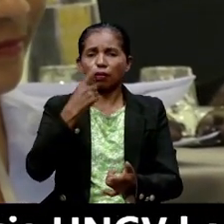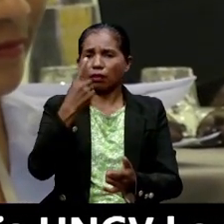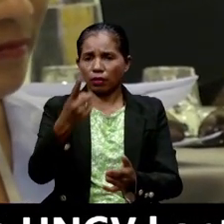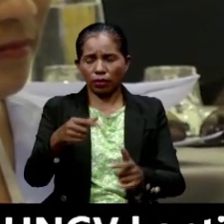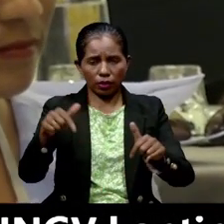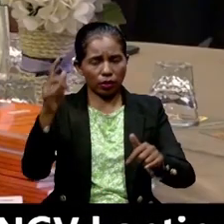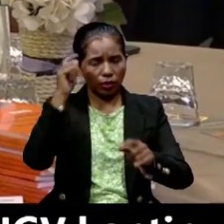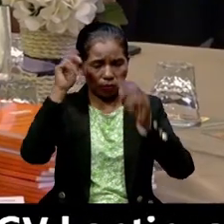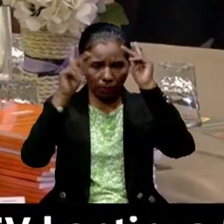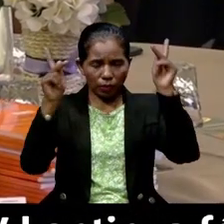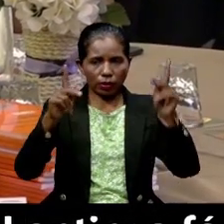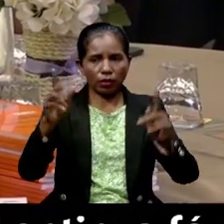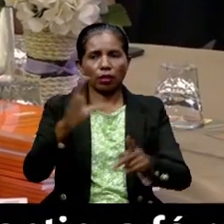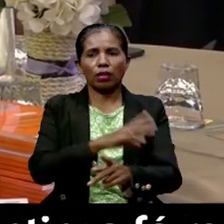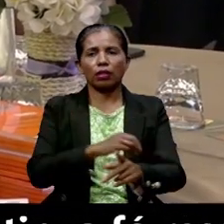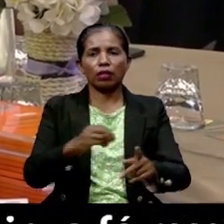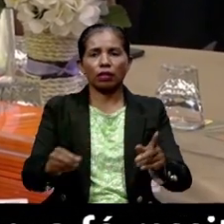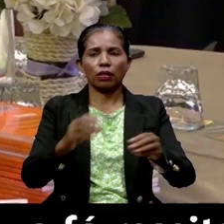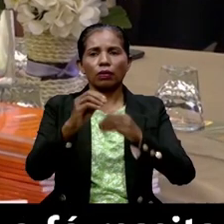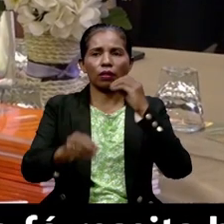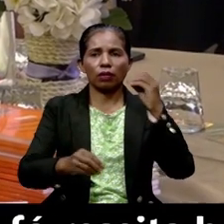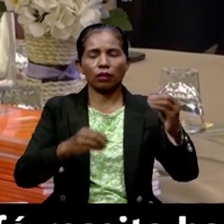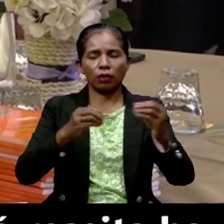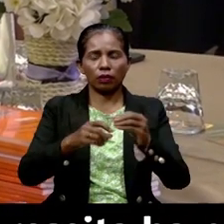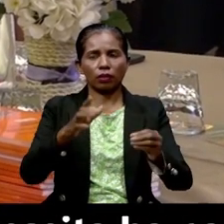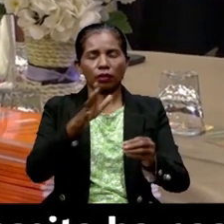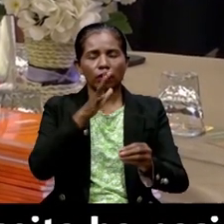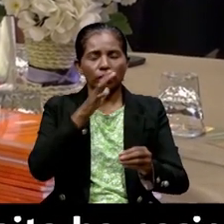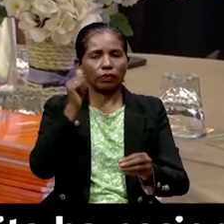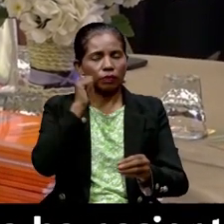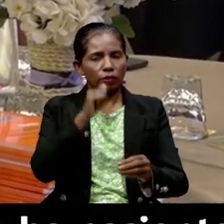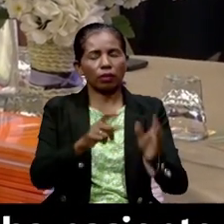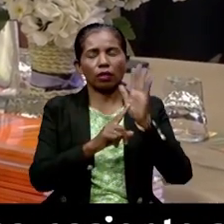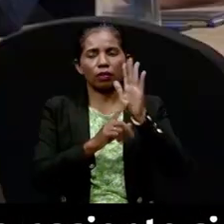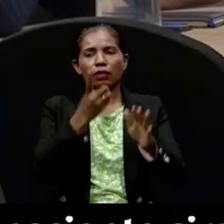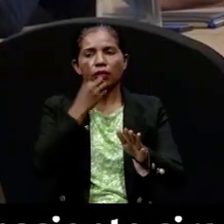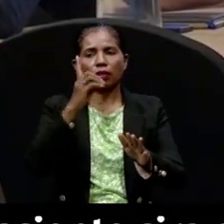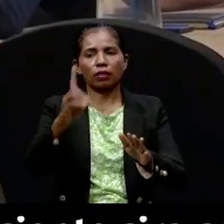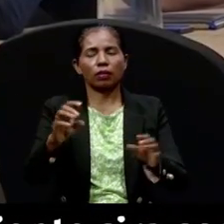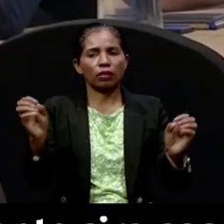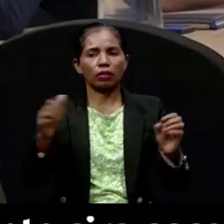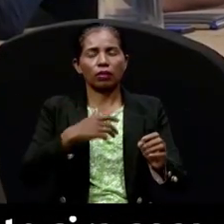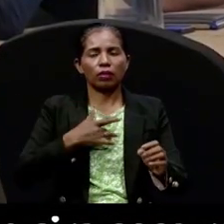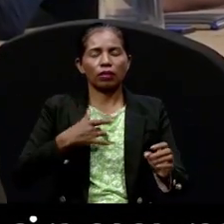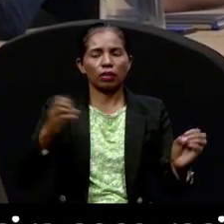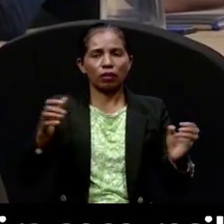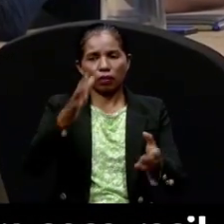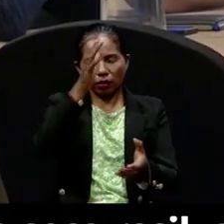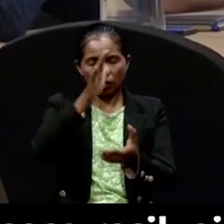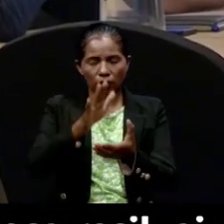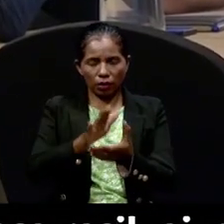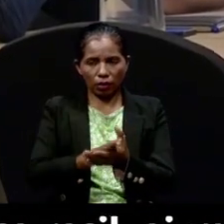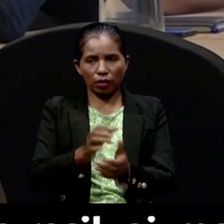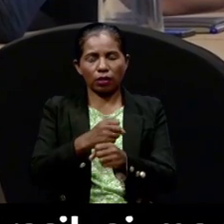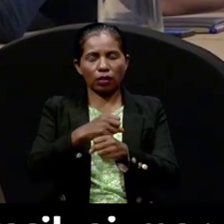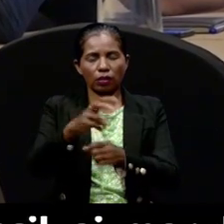Timor Plaza com moro terça ne relaciona ho inambalun nebe hato declaração ho de lamenta ho nilain caben nebe